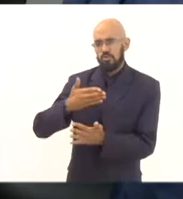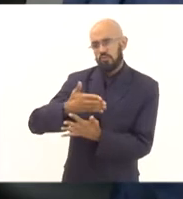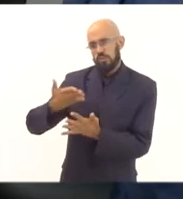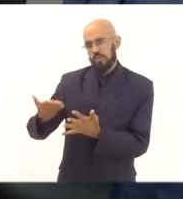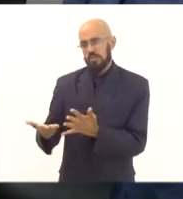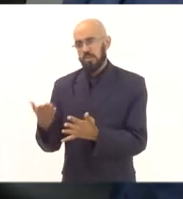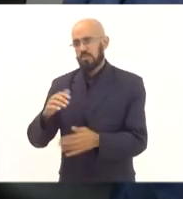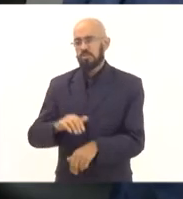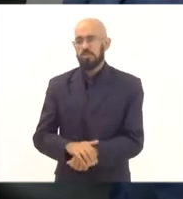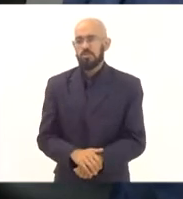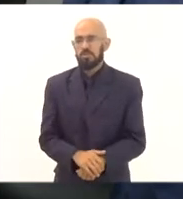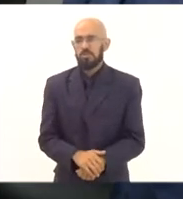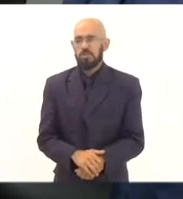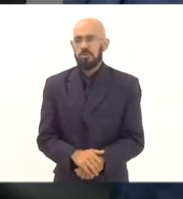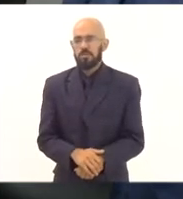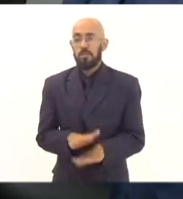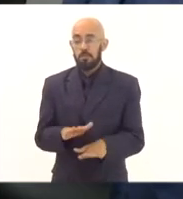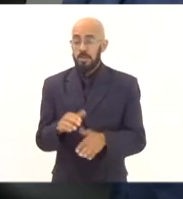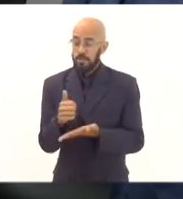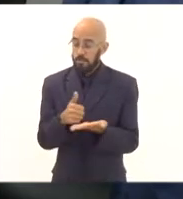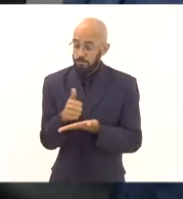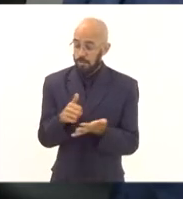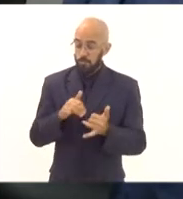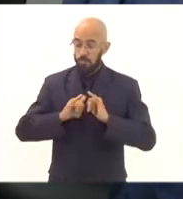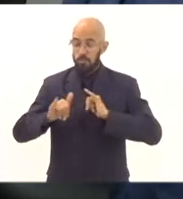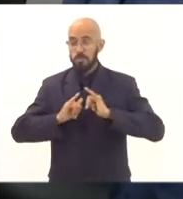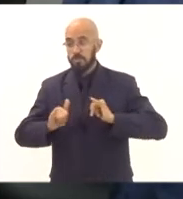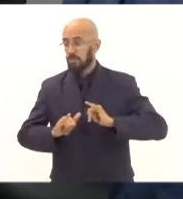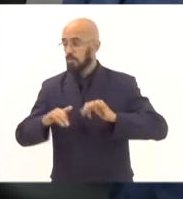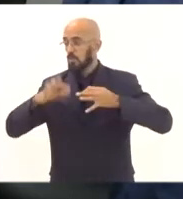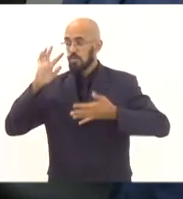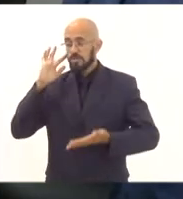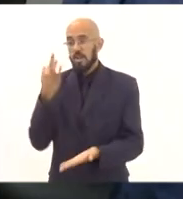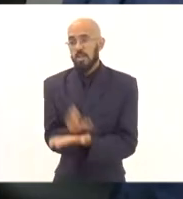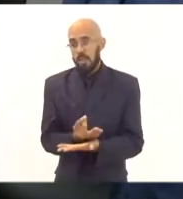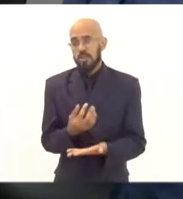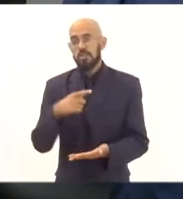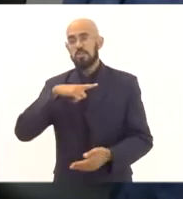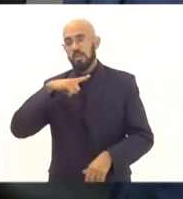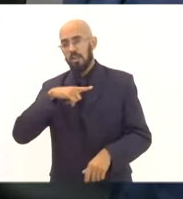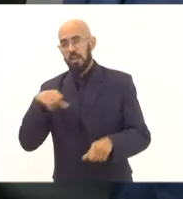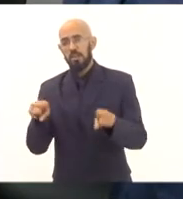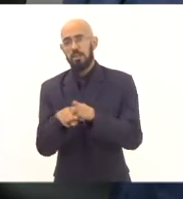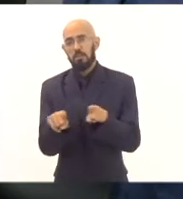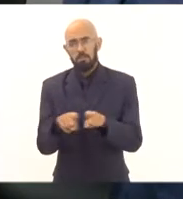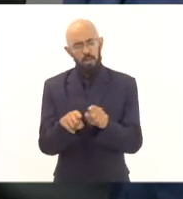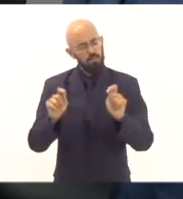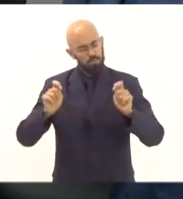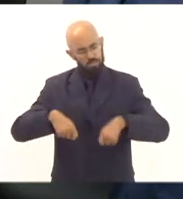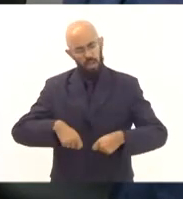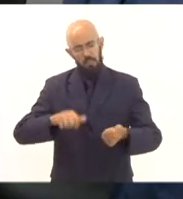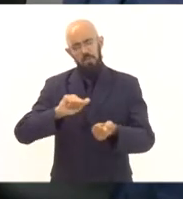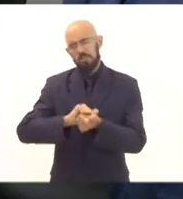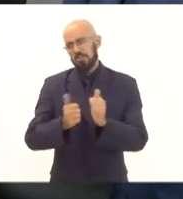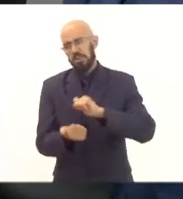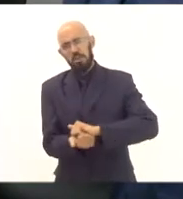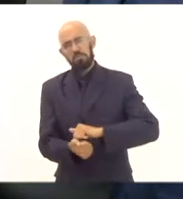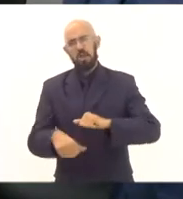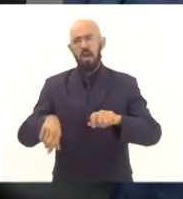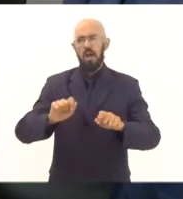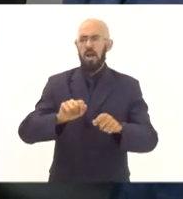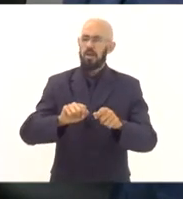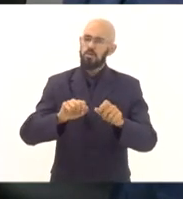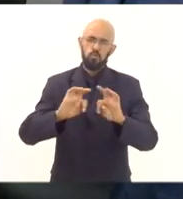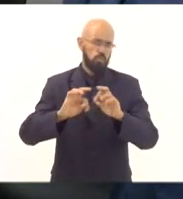mas assinados nas nossas bases de dados no sistema certamente a gente tem e você pode montar qualquer configuração que